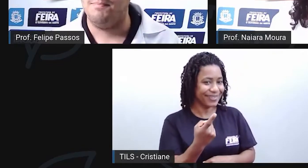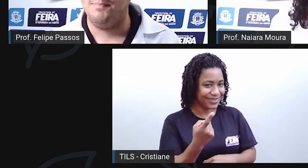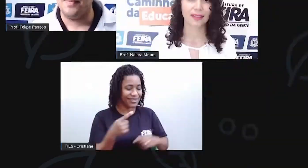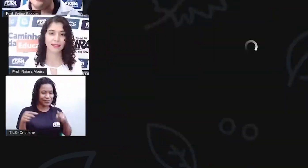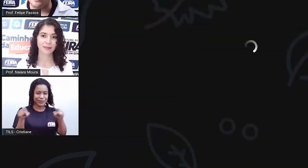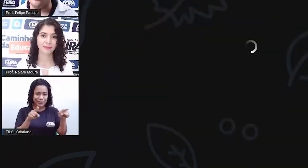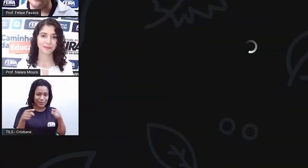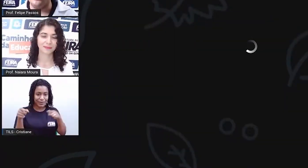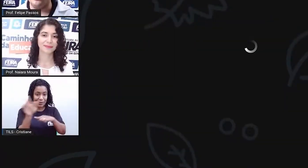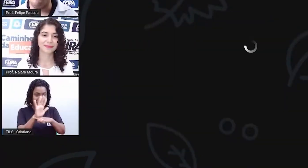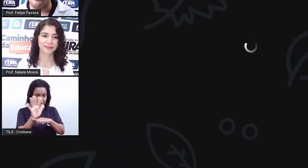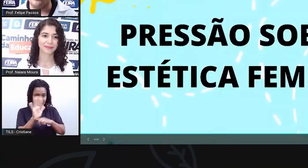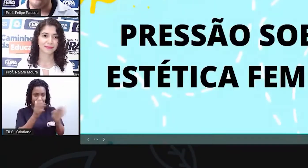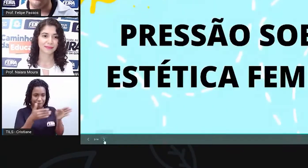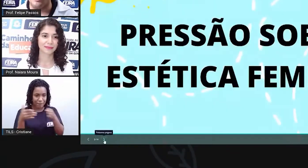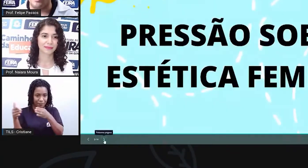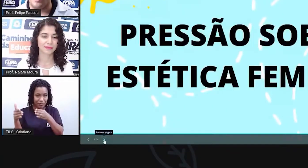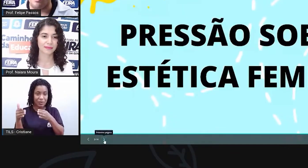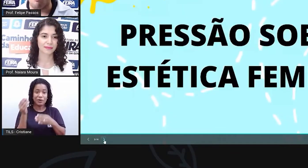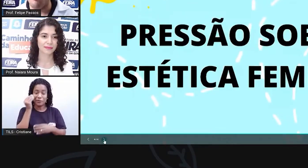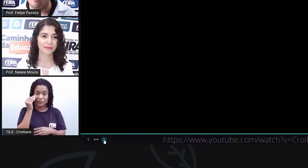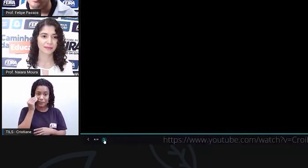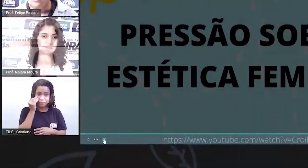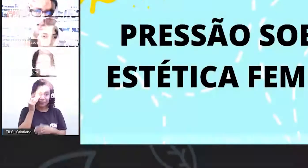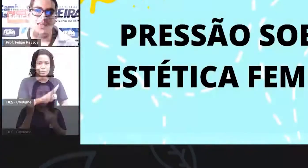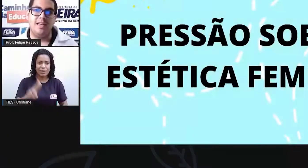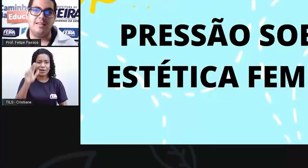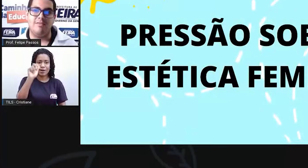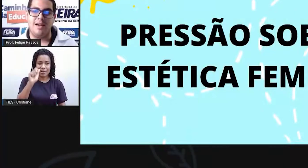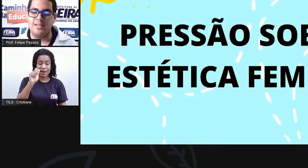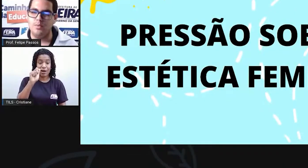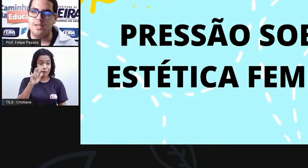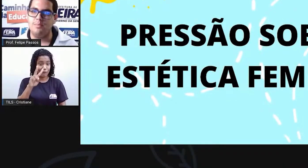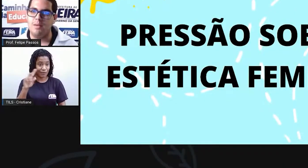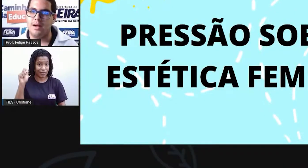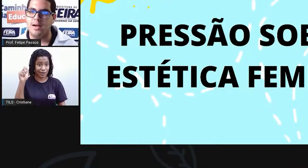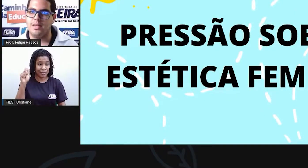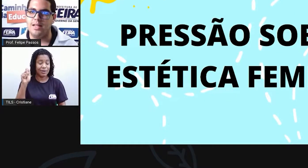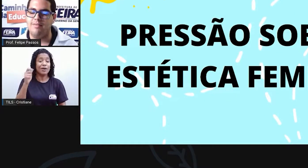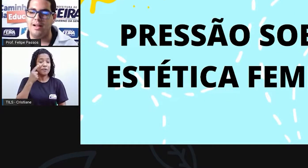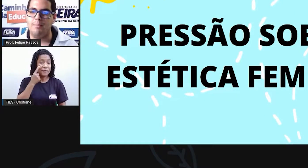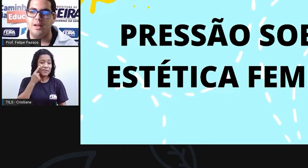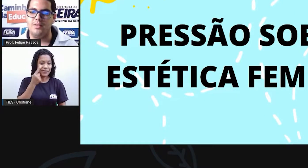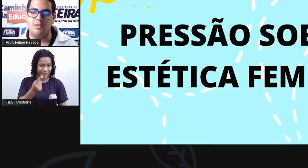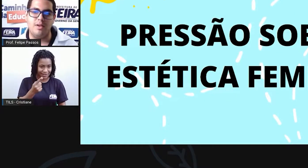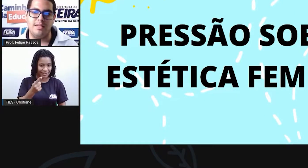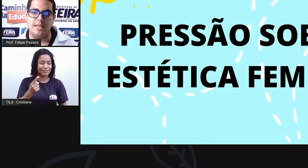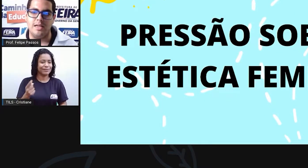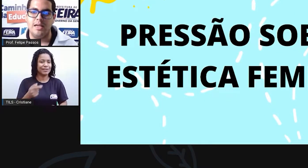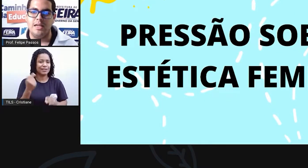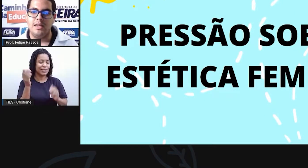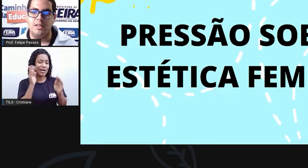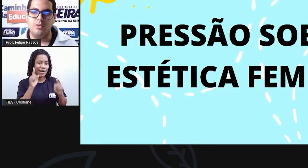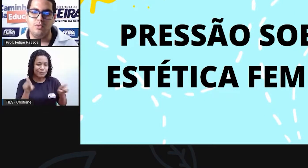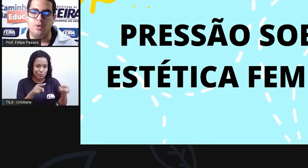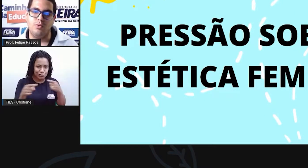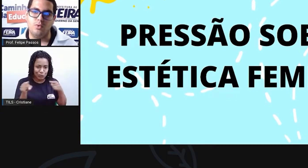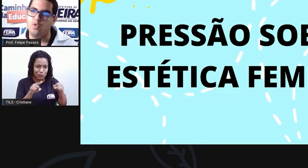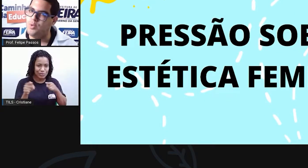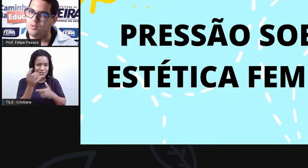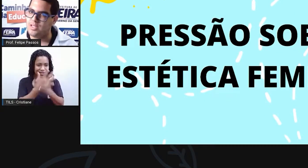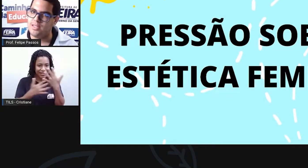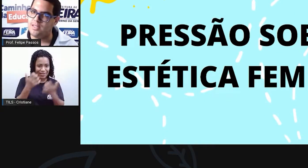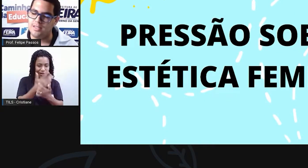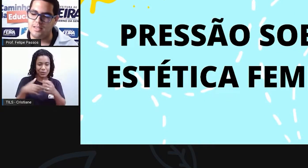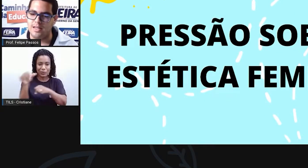debater. Sim. Certo? Esse clipe é da cantora Alva e ela tem várias músicas bem bacanas lá, vale a pena você conhecer no